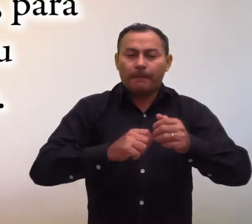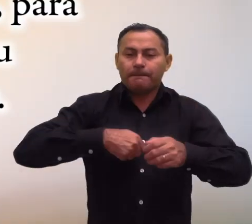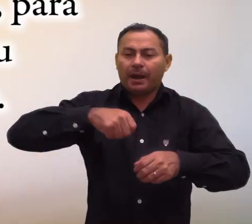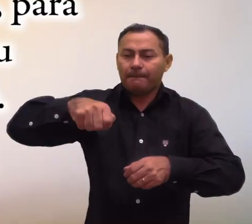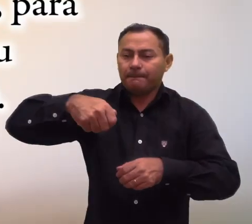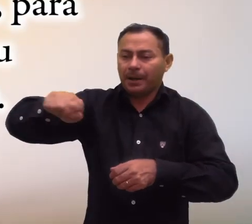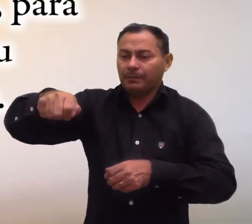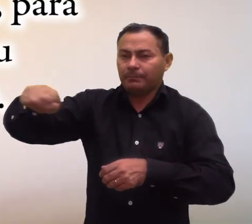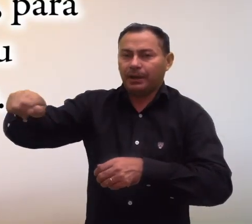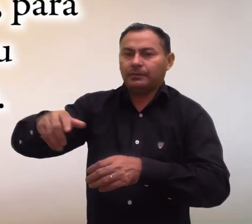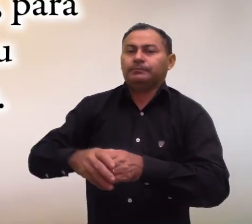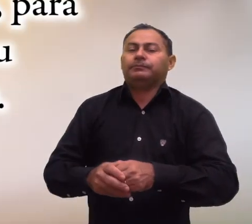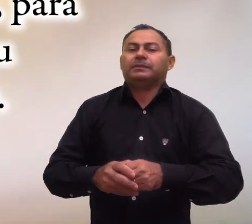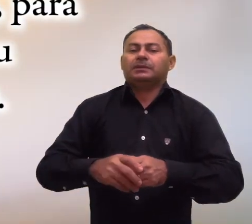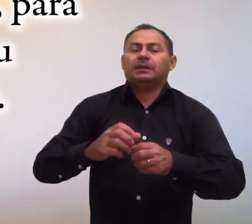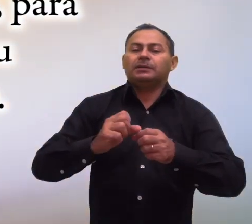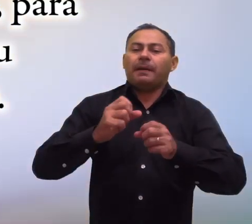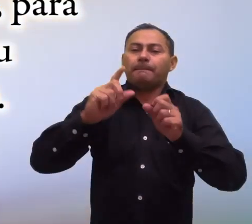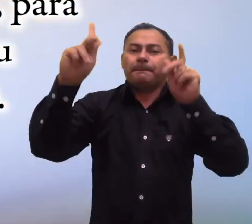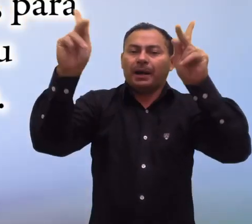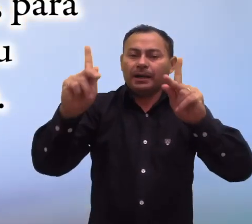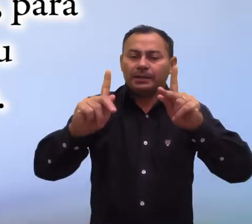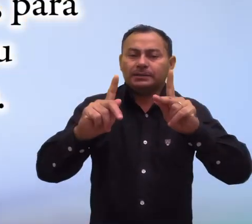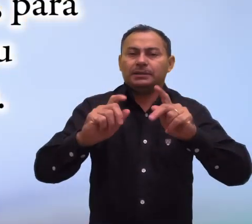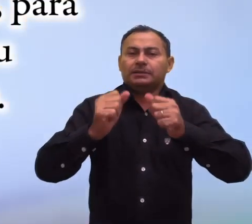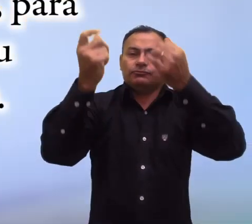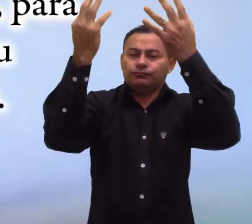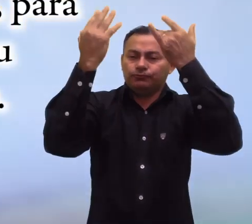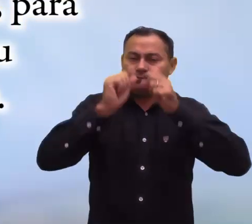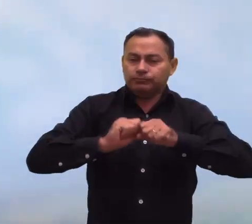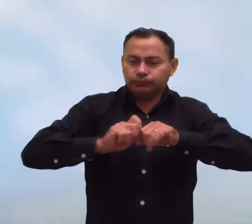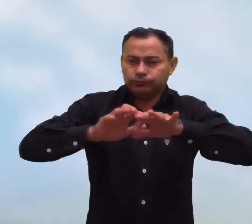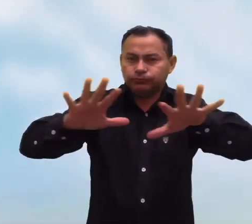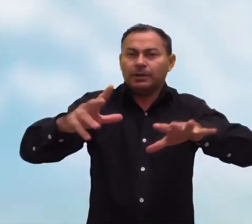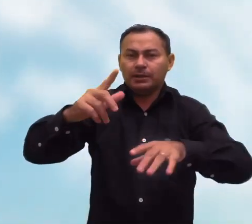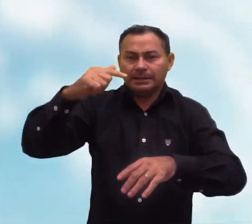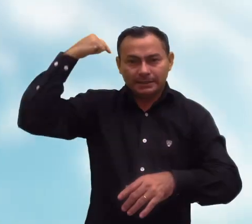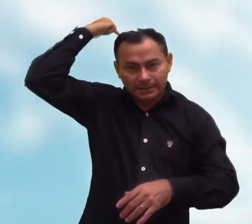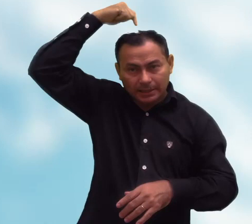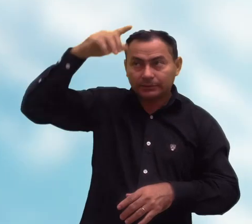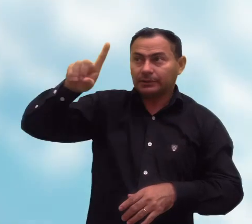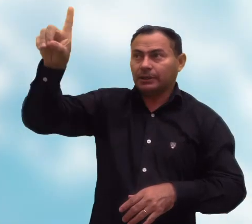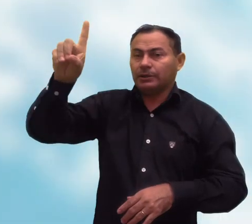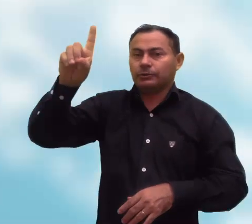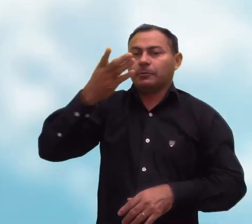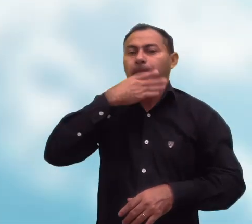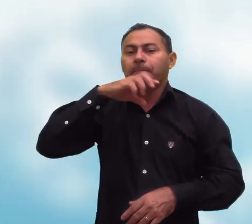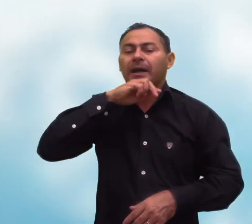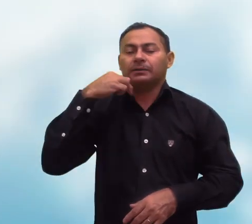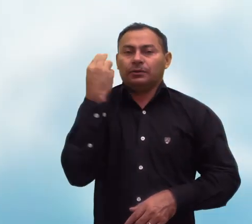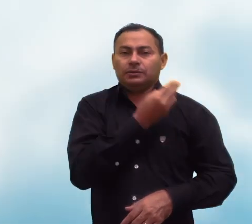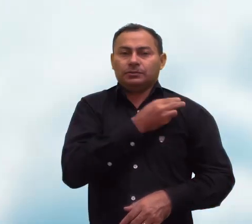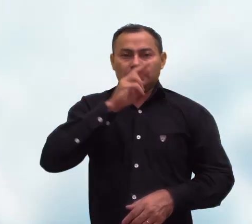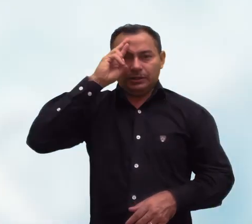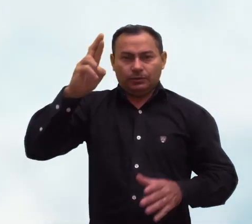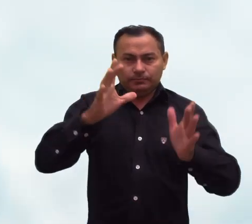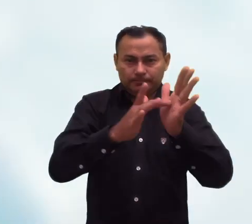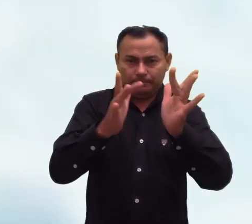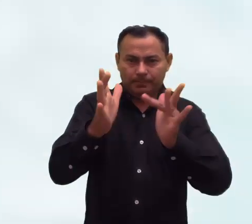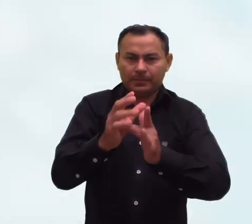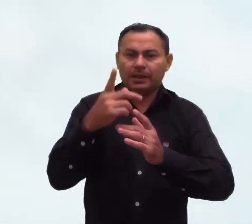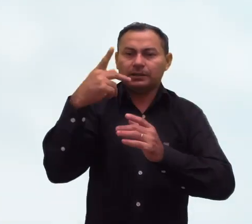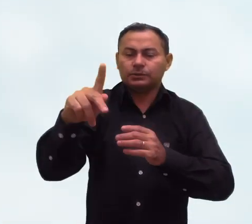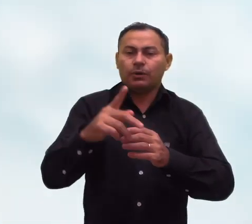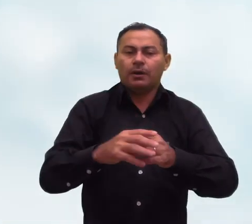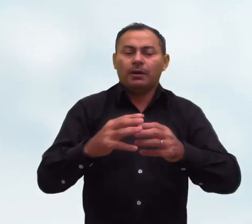seu sangue, graça e paz lhe sejam multiplicadas. Bendito seja o Deus e Pai de nosso Senhor Jesus